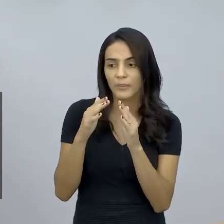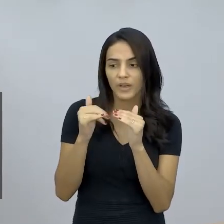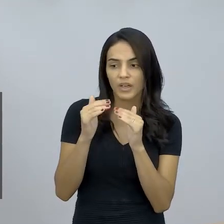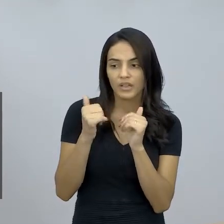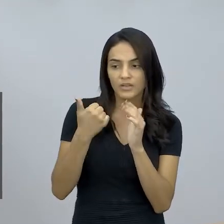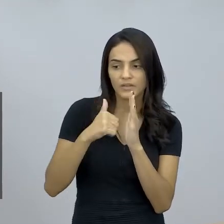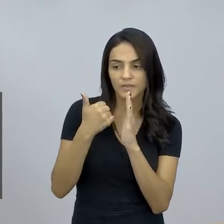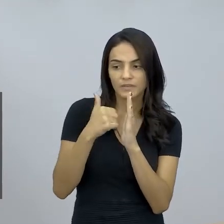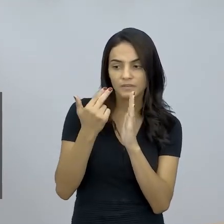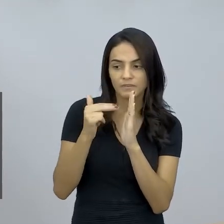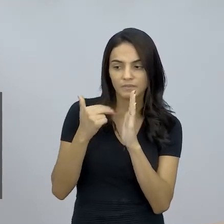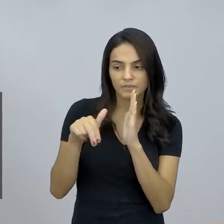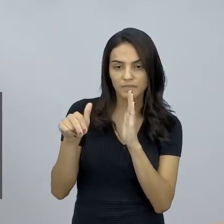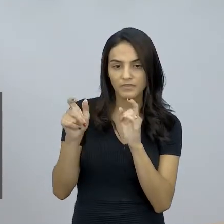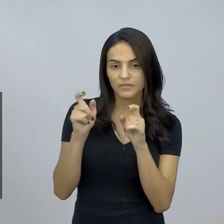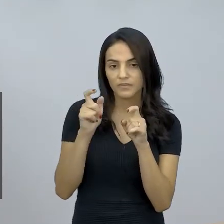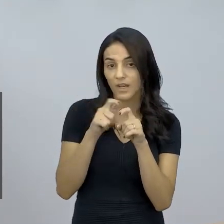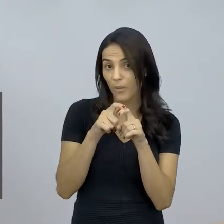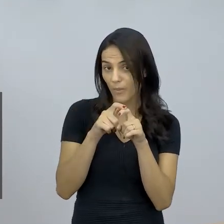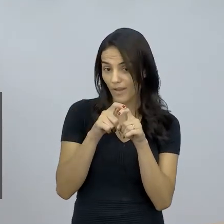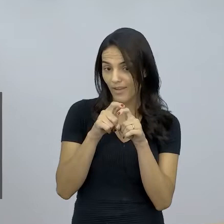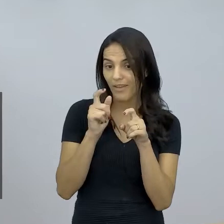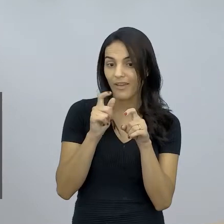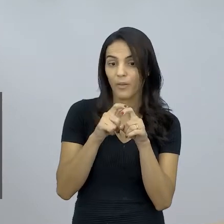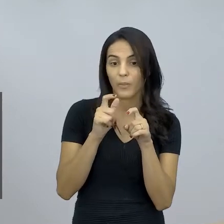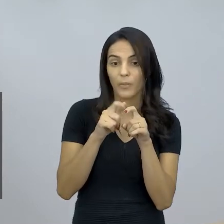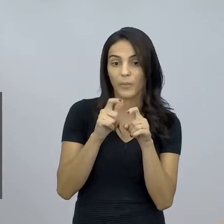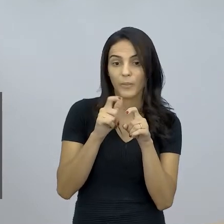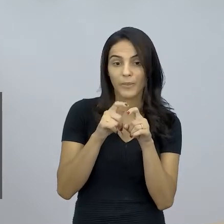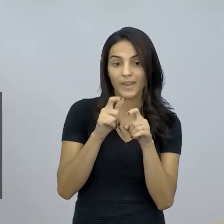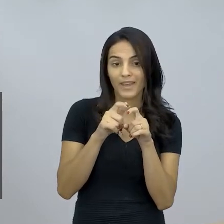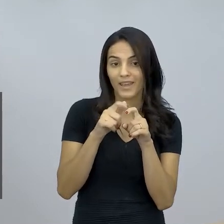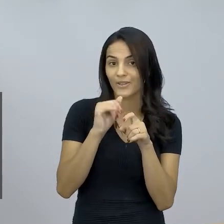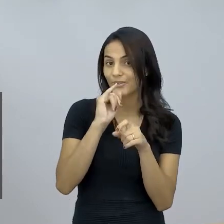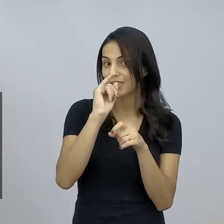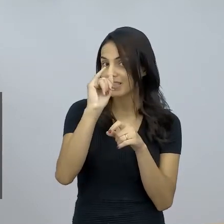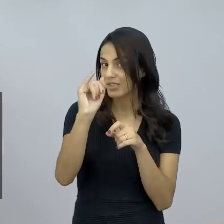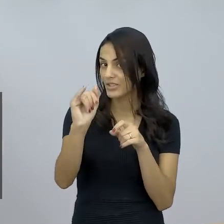avaliação médica. É o médico que diz que ele não pode